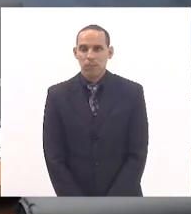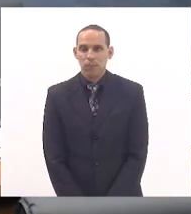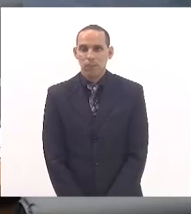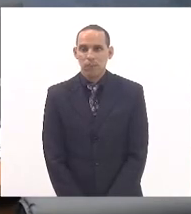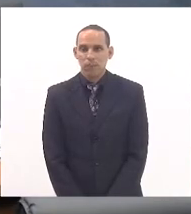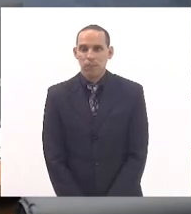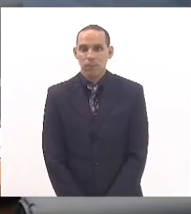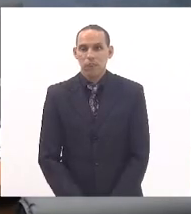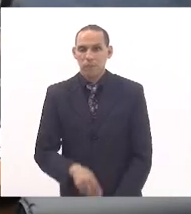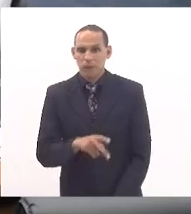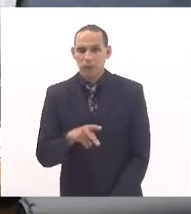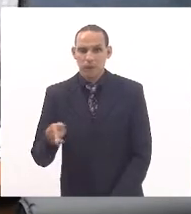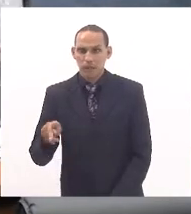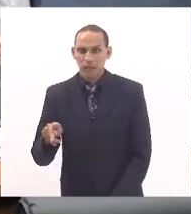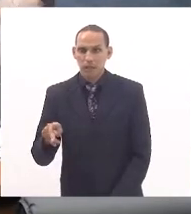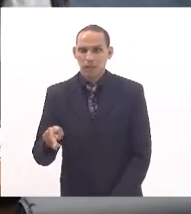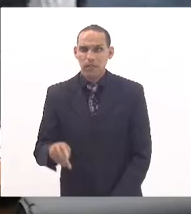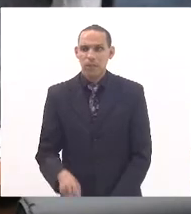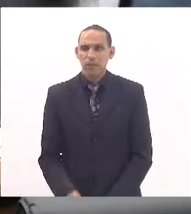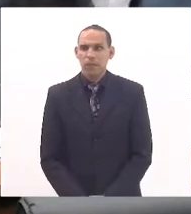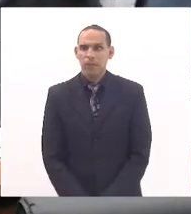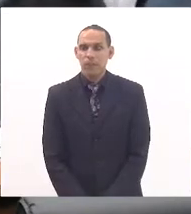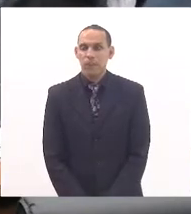Presidente, eu pedi para tirar de pau.